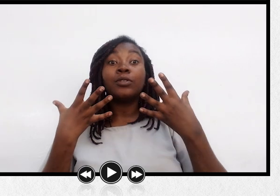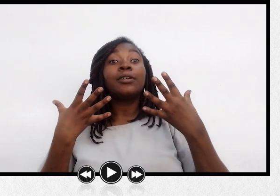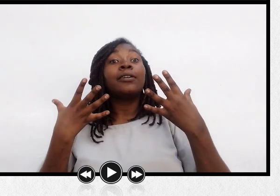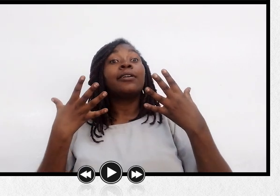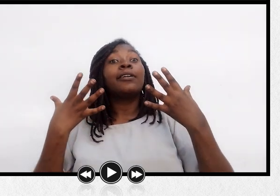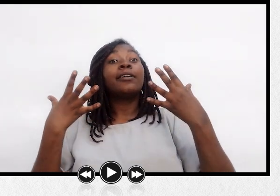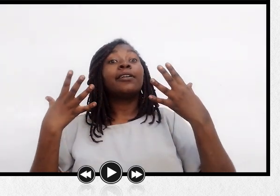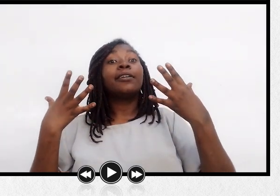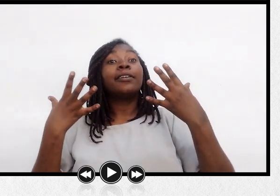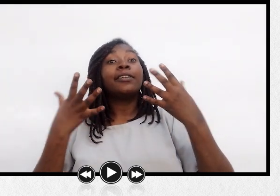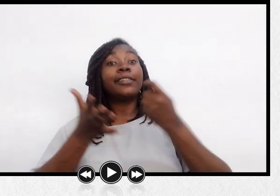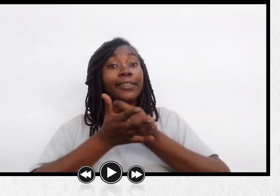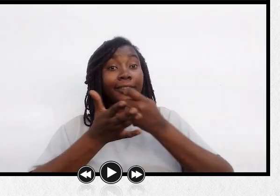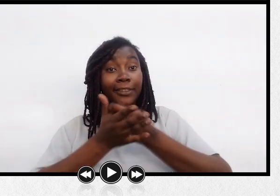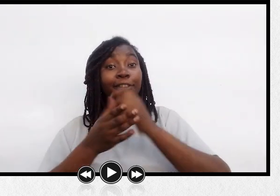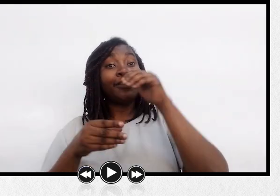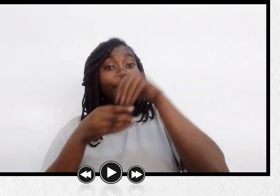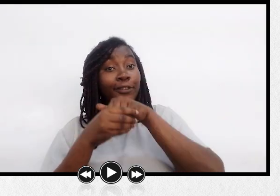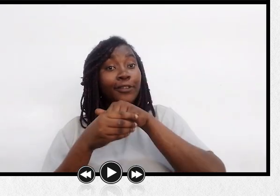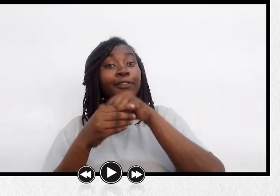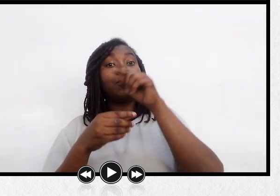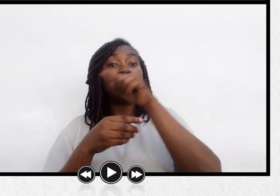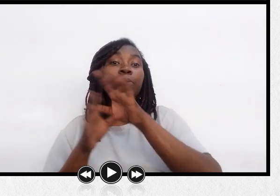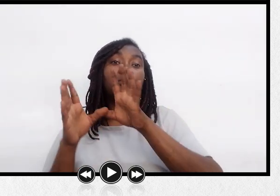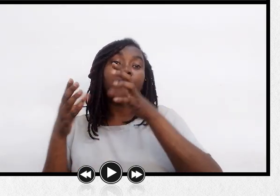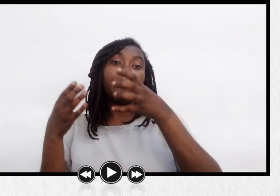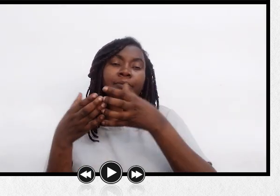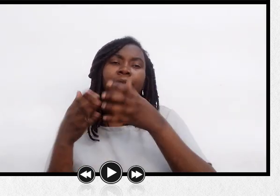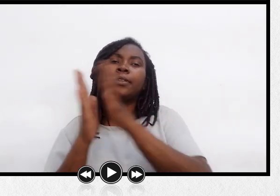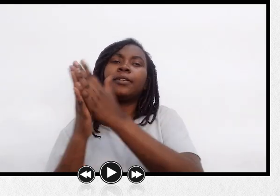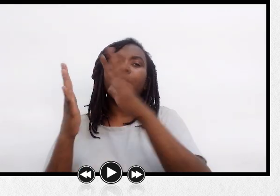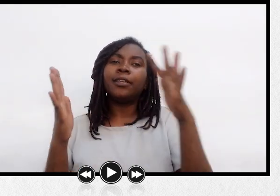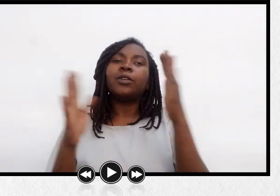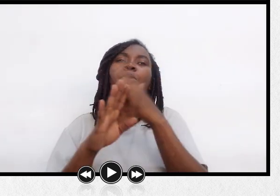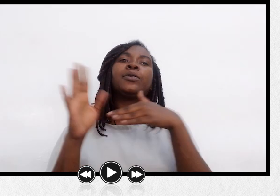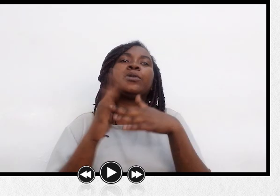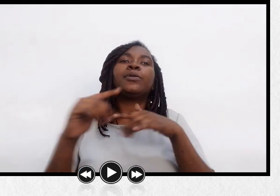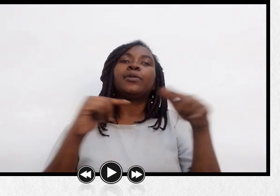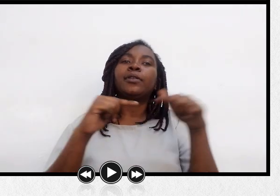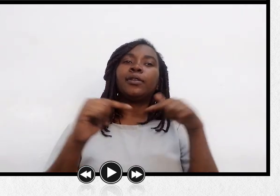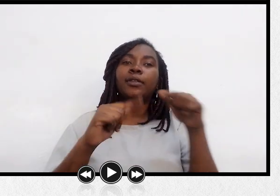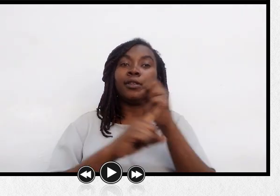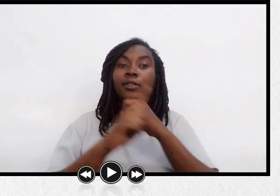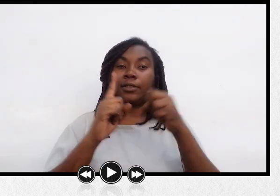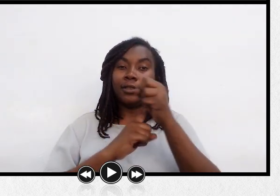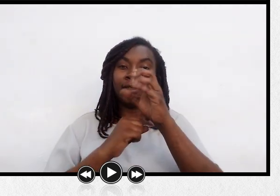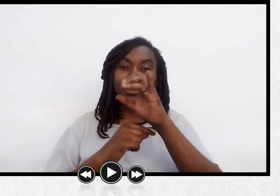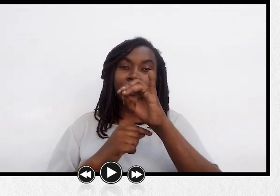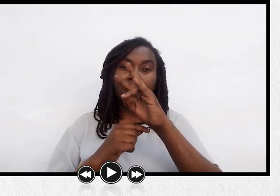que voltam para o comitê e refletem todo esse trabalho, né, que a sociedade civil